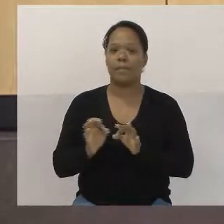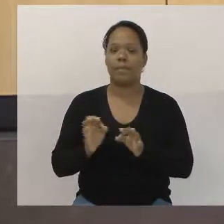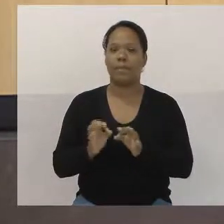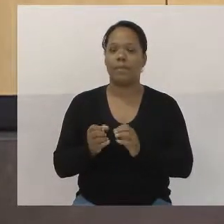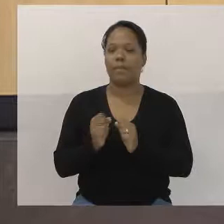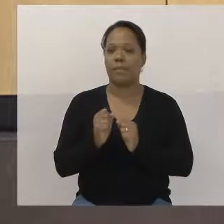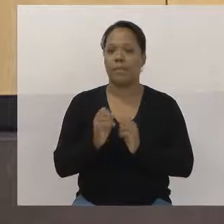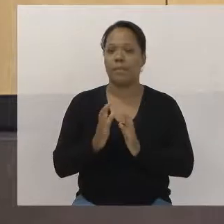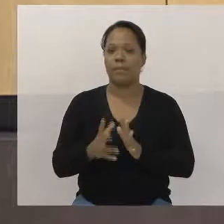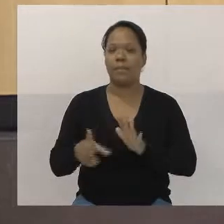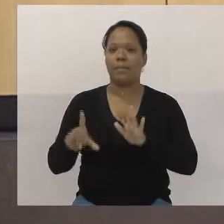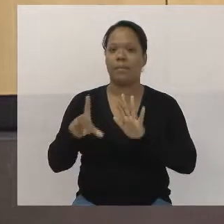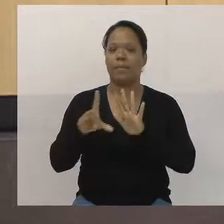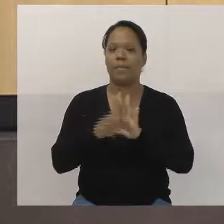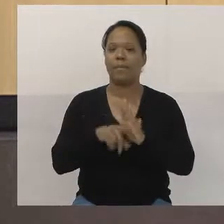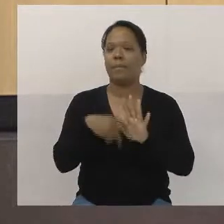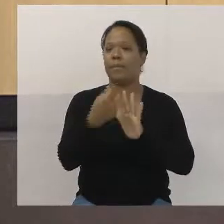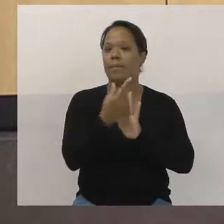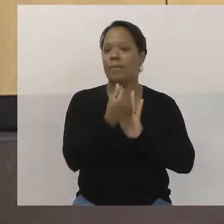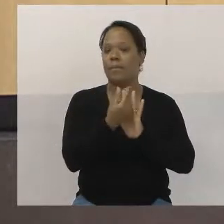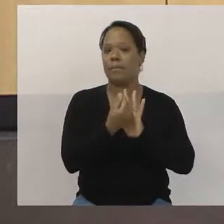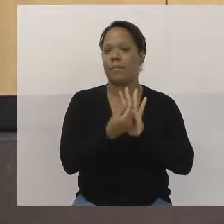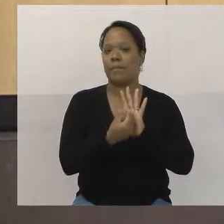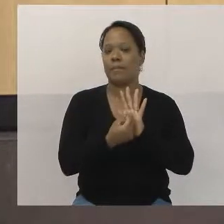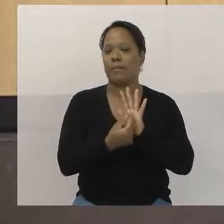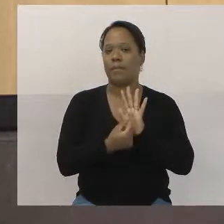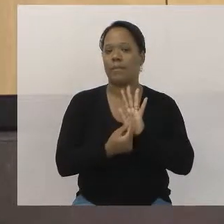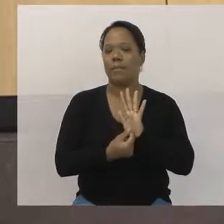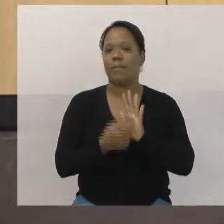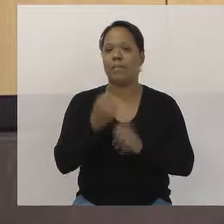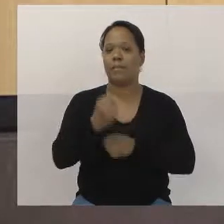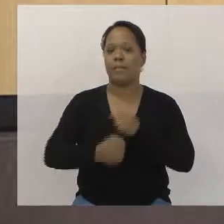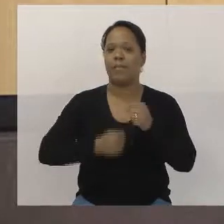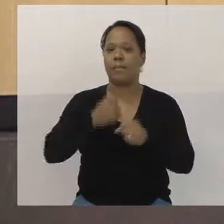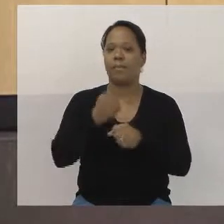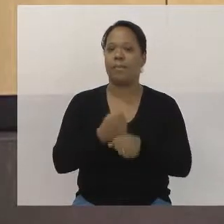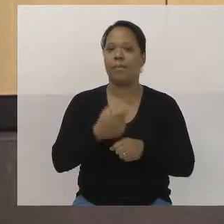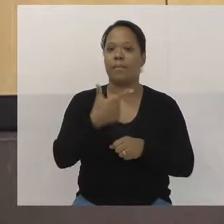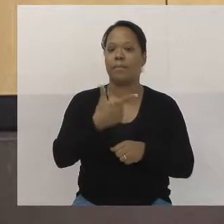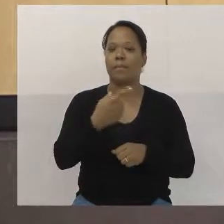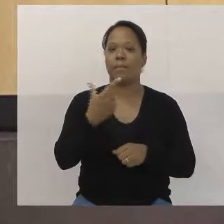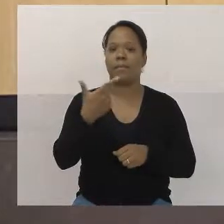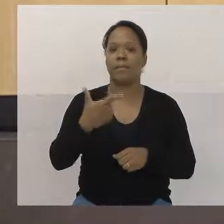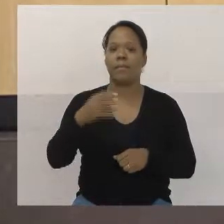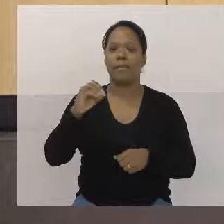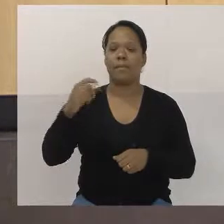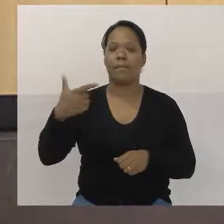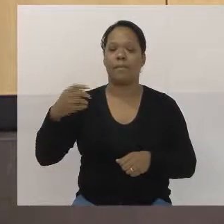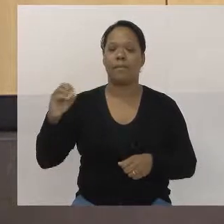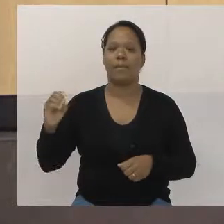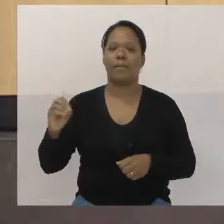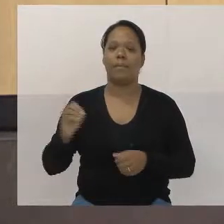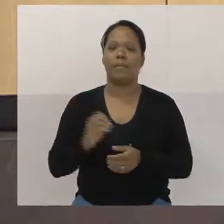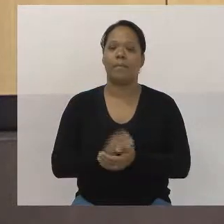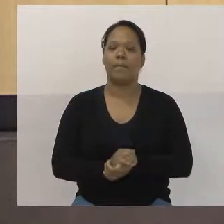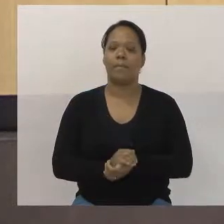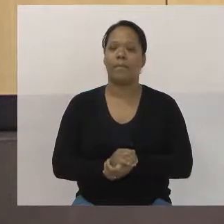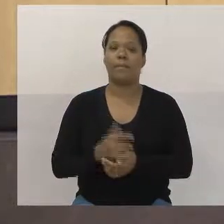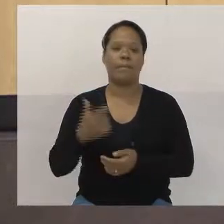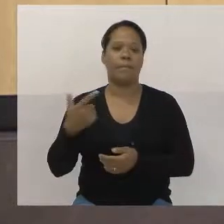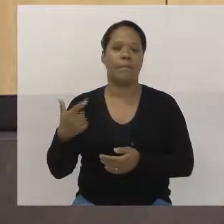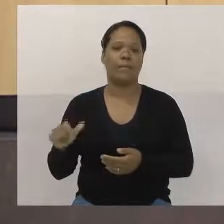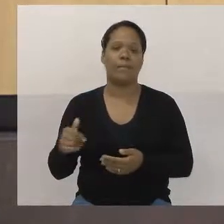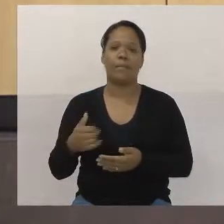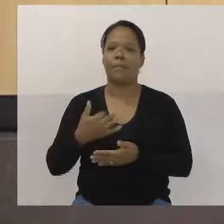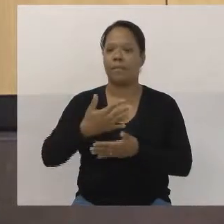da lei orçamentária para o ano de 2020 e das outras